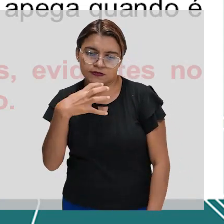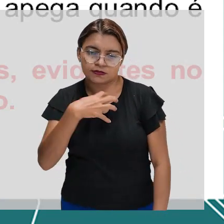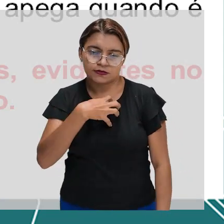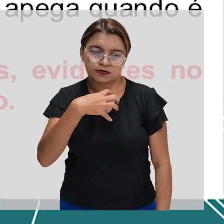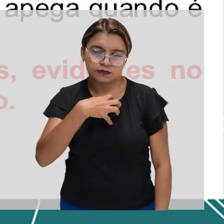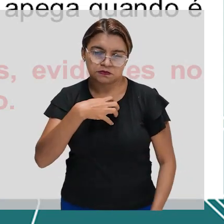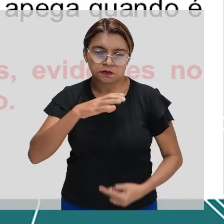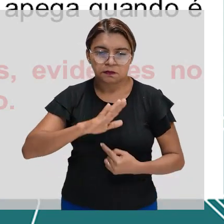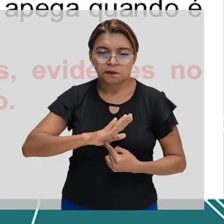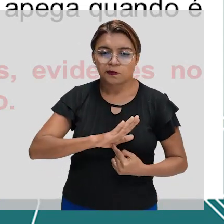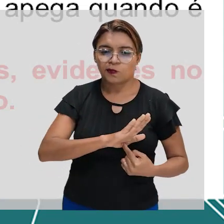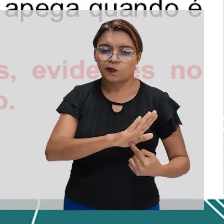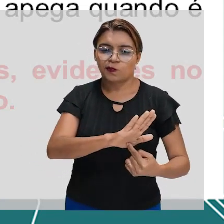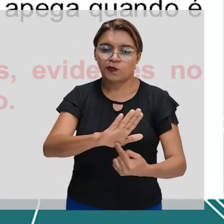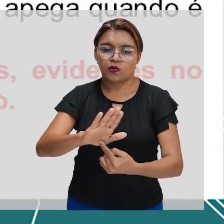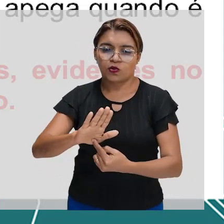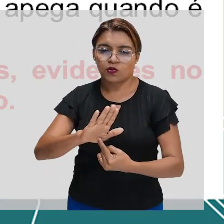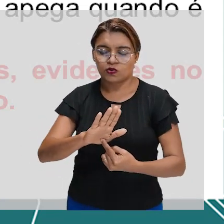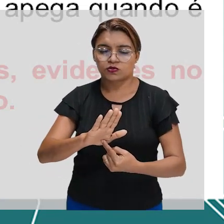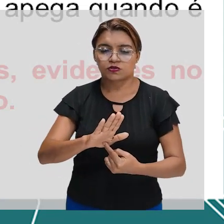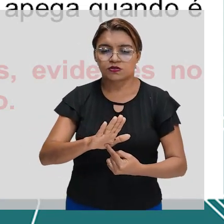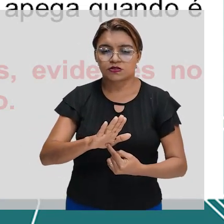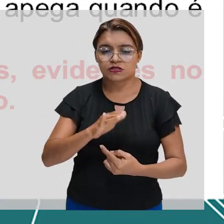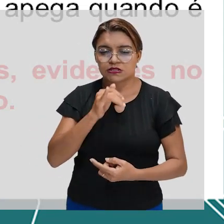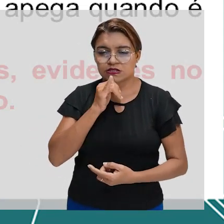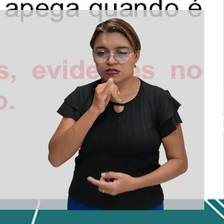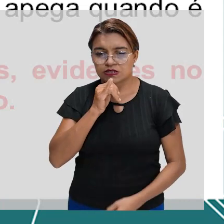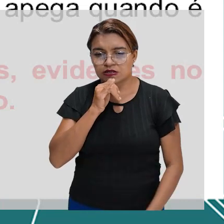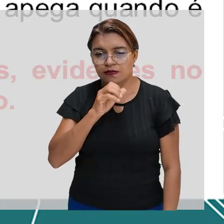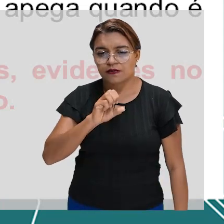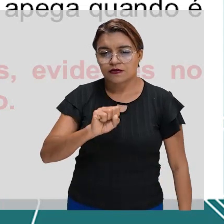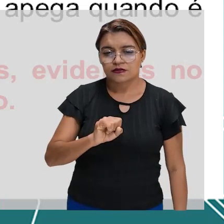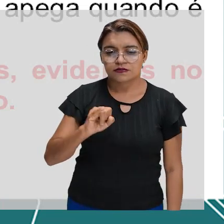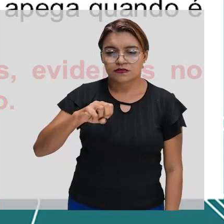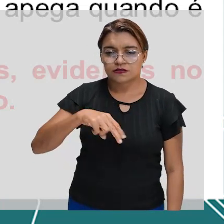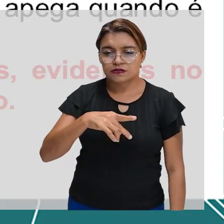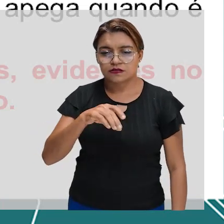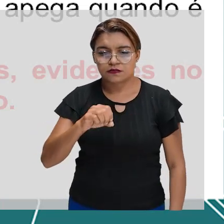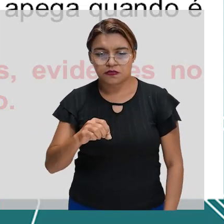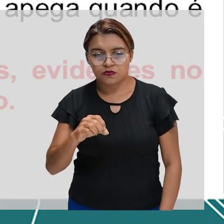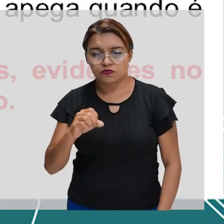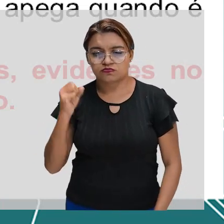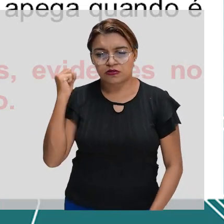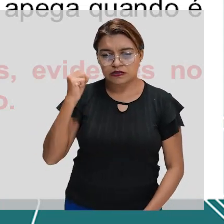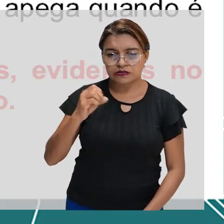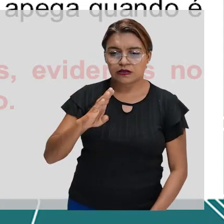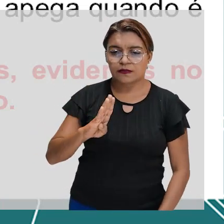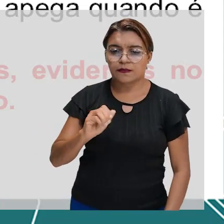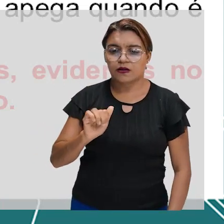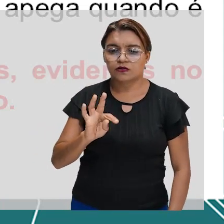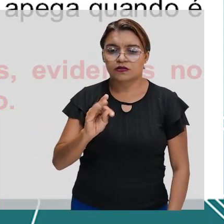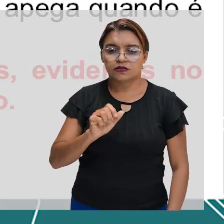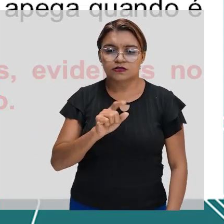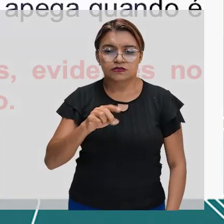evidentes no modo violento como Simão assassina Baltazar rotina gente romantismo